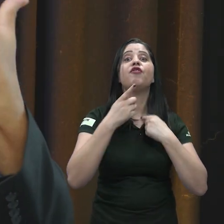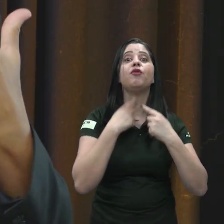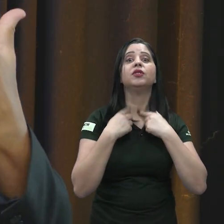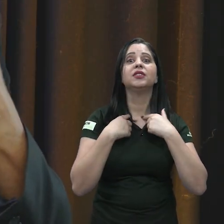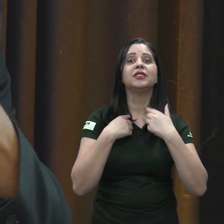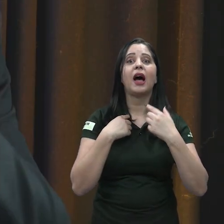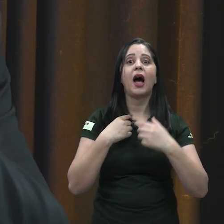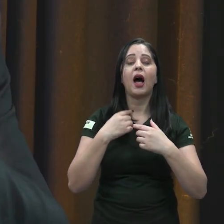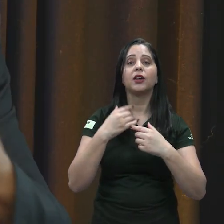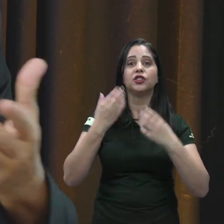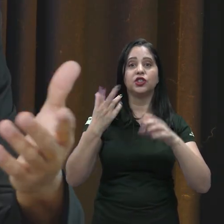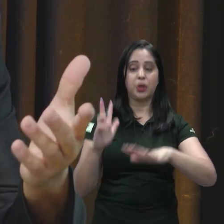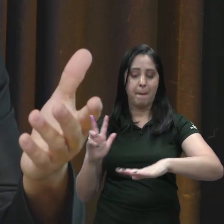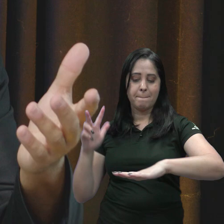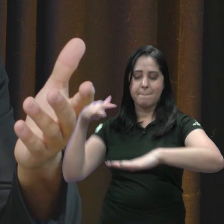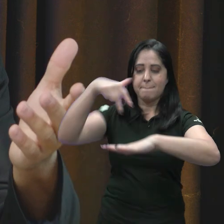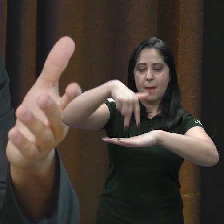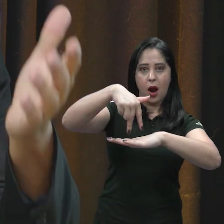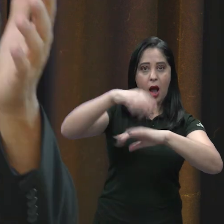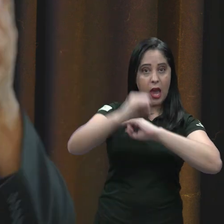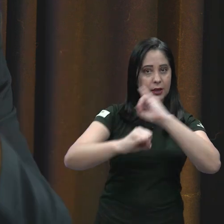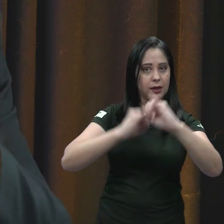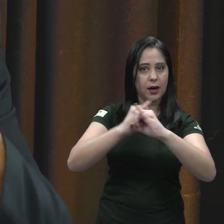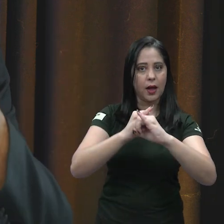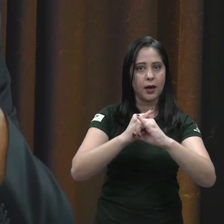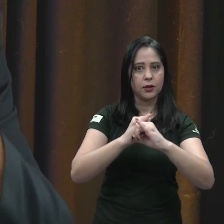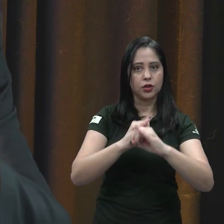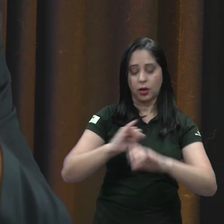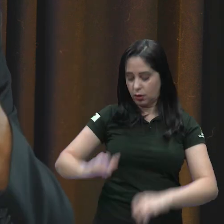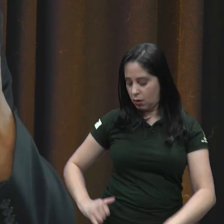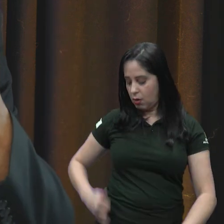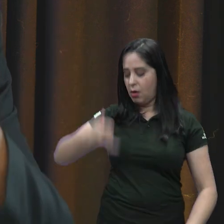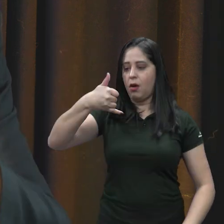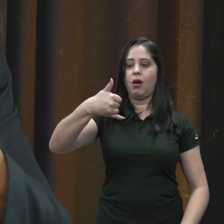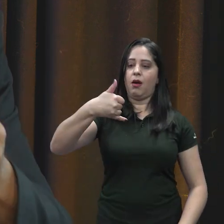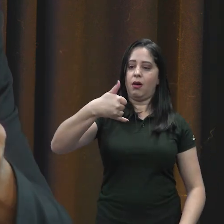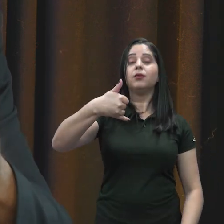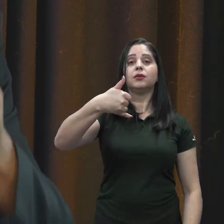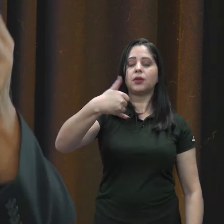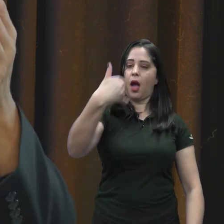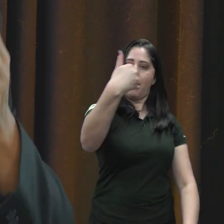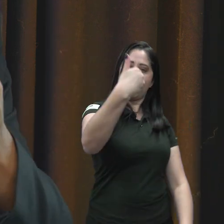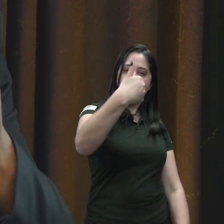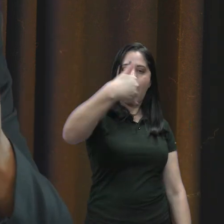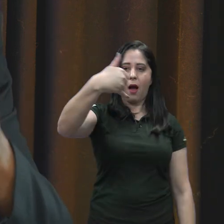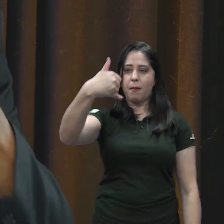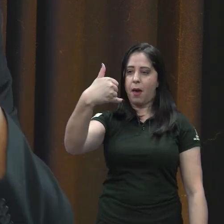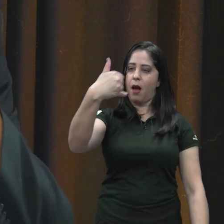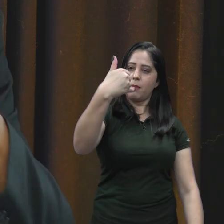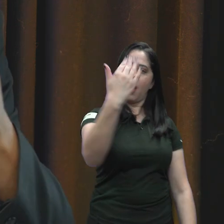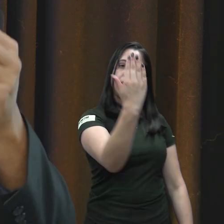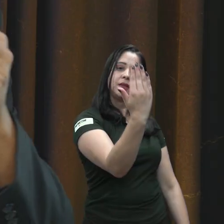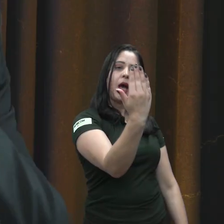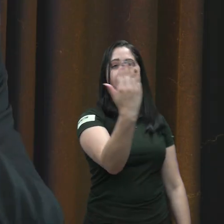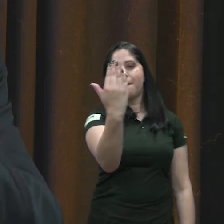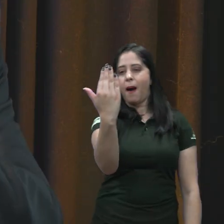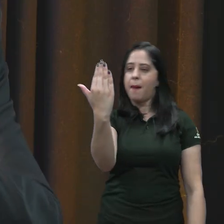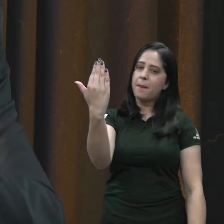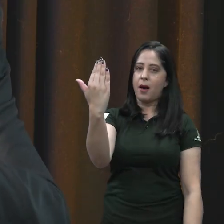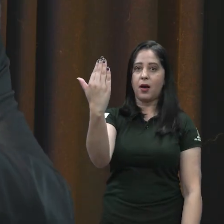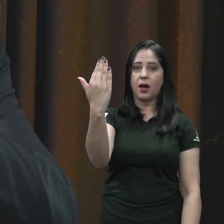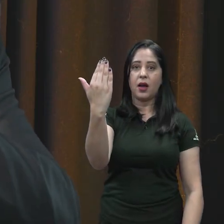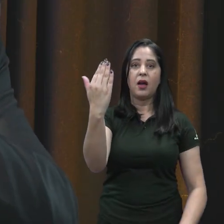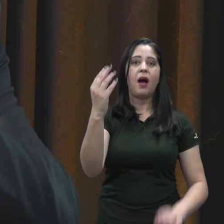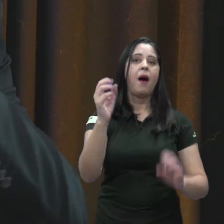de realmente se expor no digital, gente, pega, levanta o celular e grava. Fala, se você